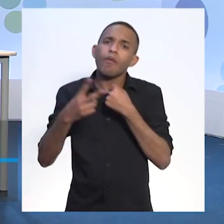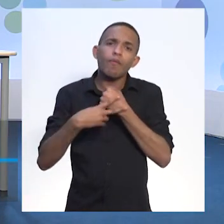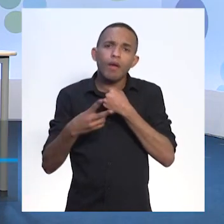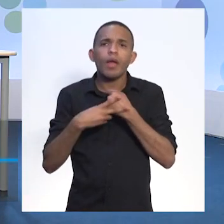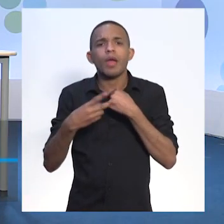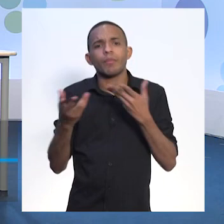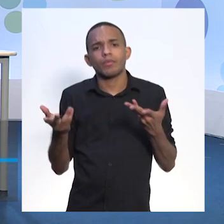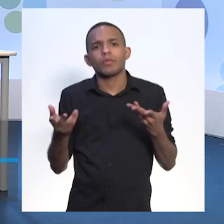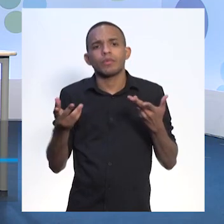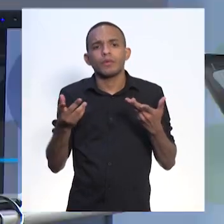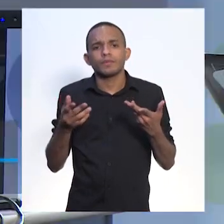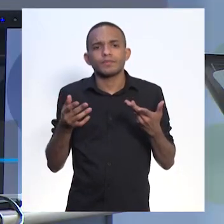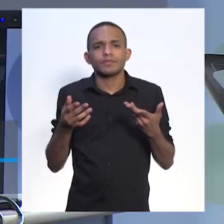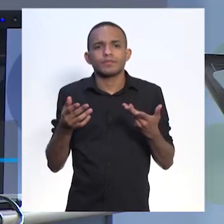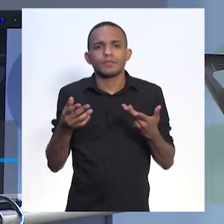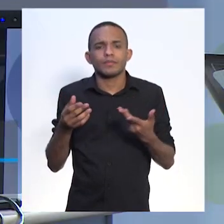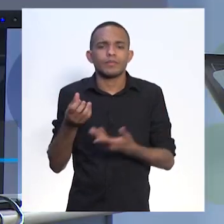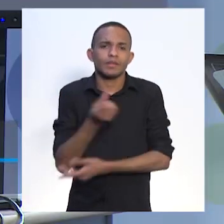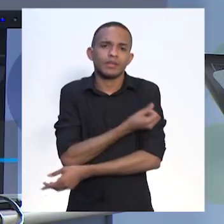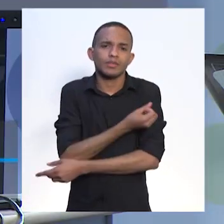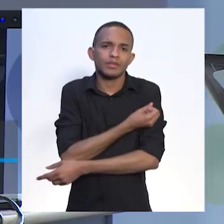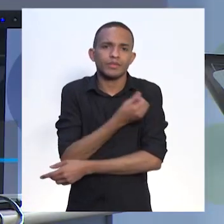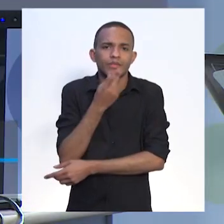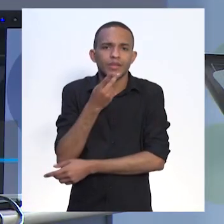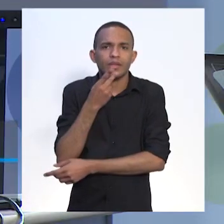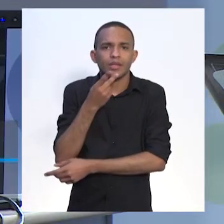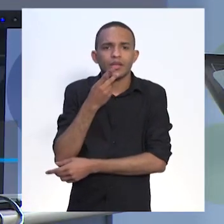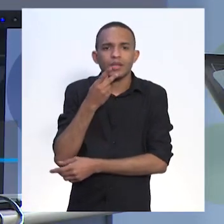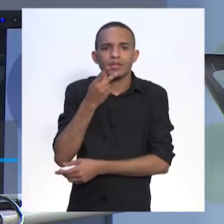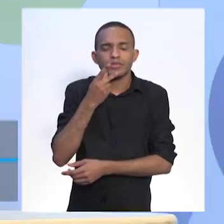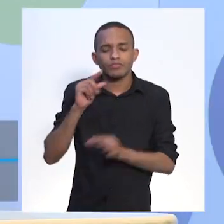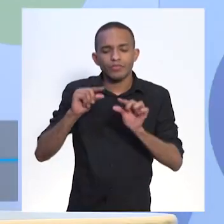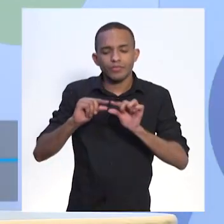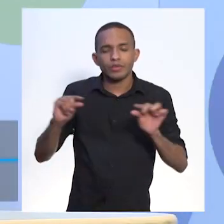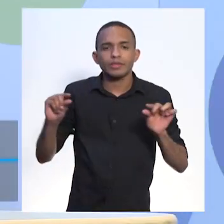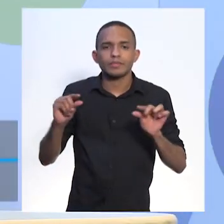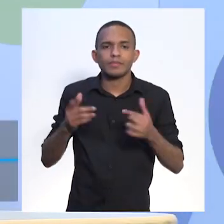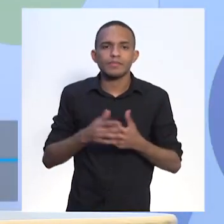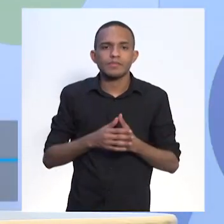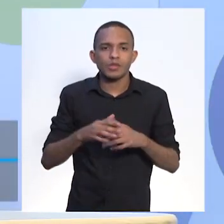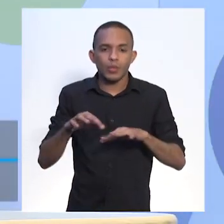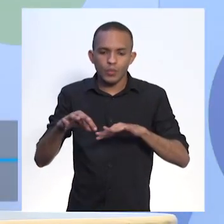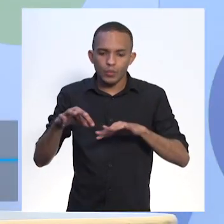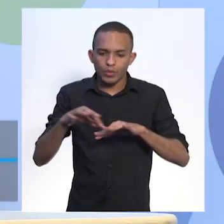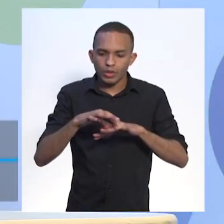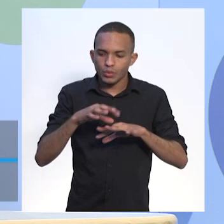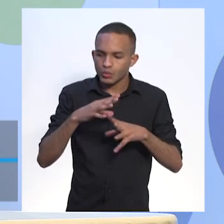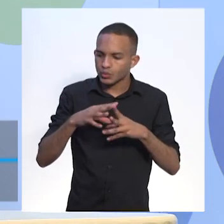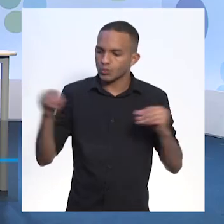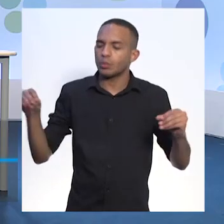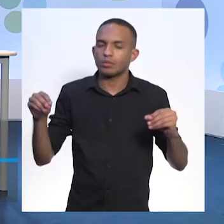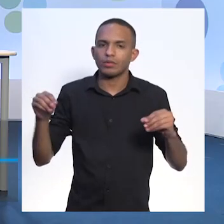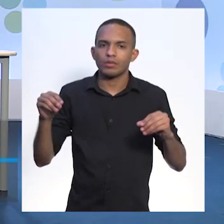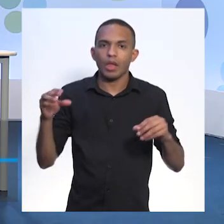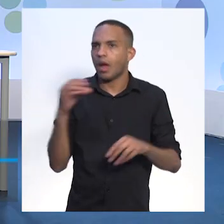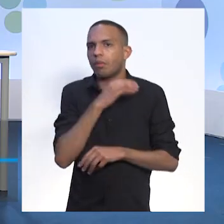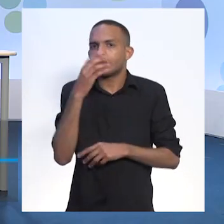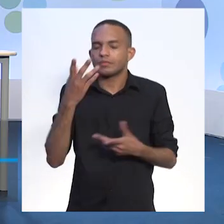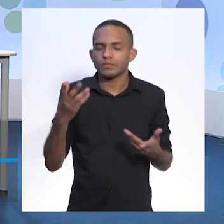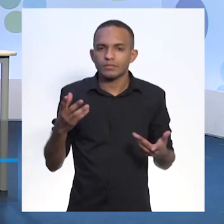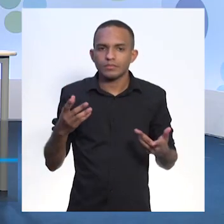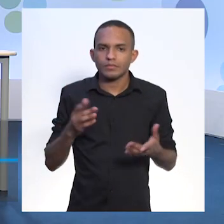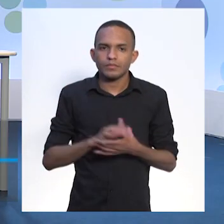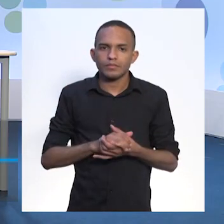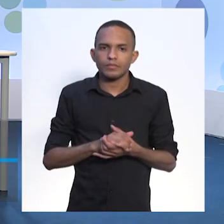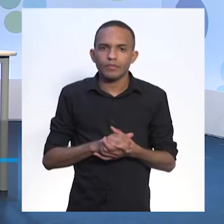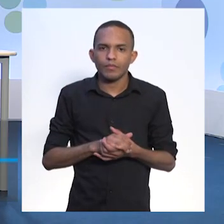Que se eu for falar para a oração do sexto ano é muita coisa, mas vamos Davi colocar. colocou: anel de pérola some de repente. Ah, tá. O que mais?